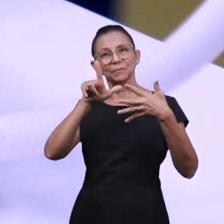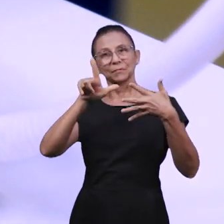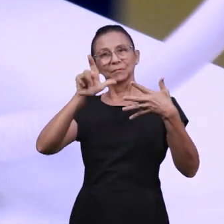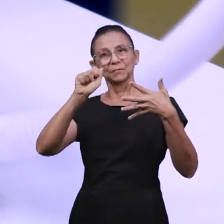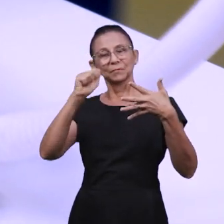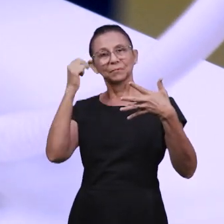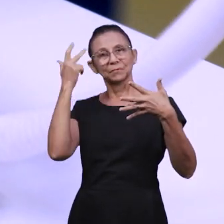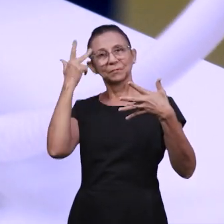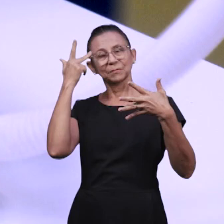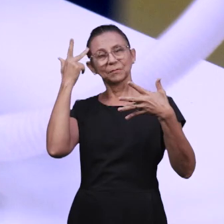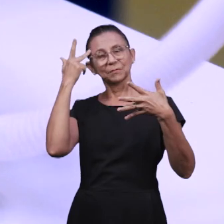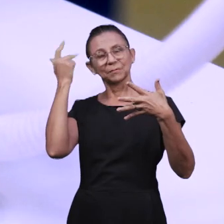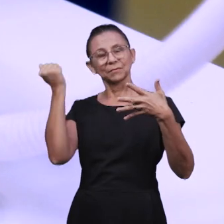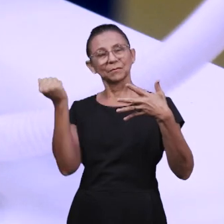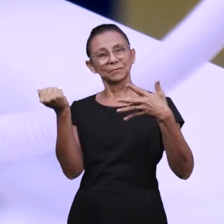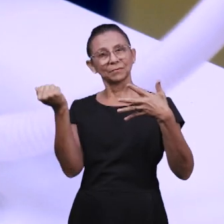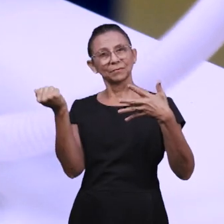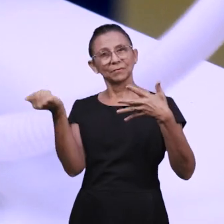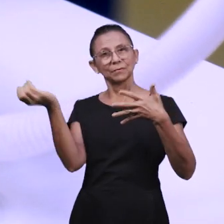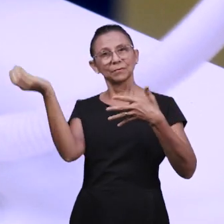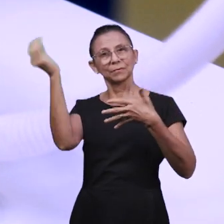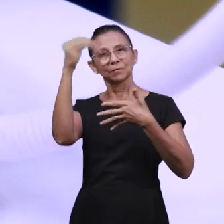Lá natural,